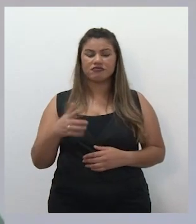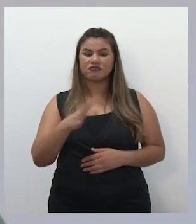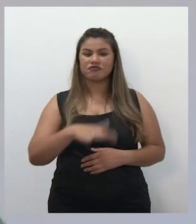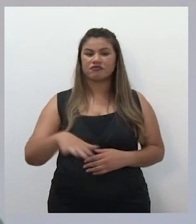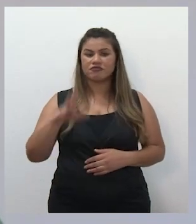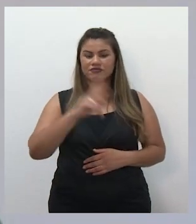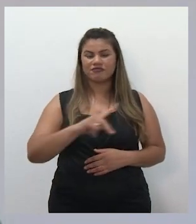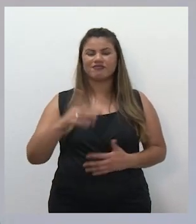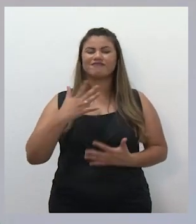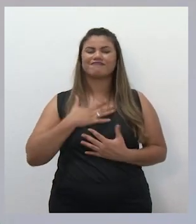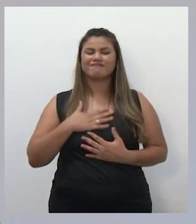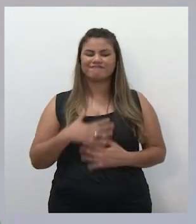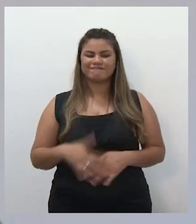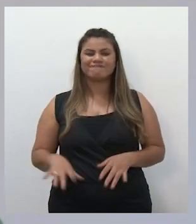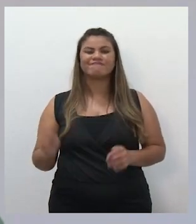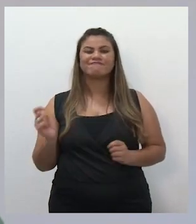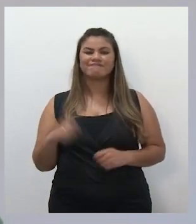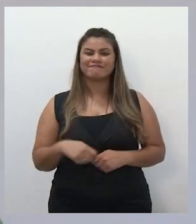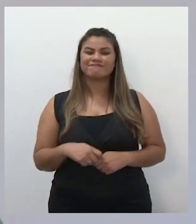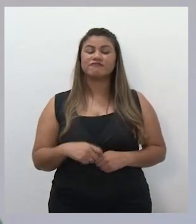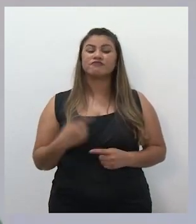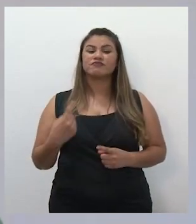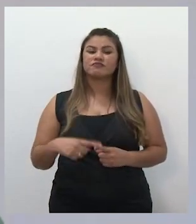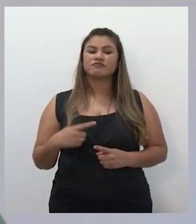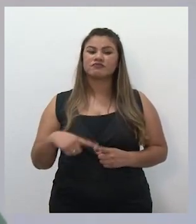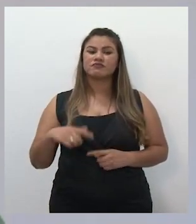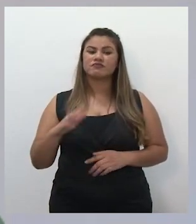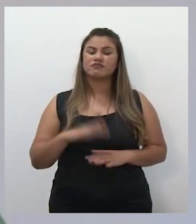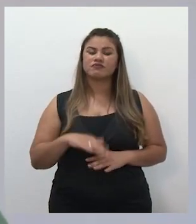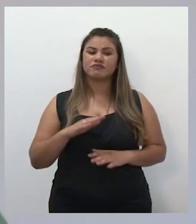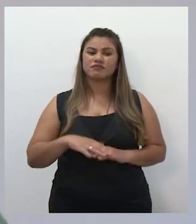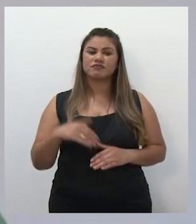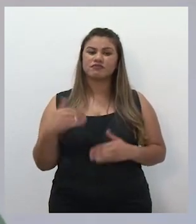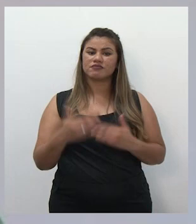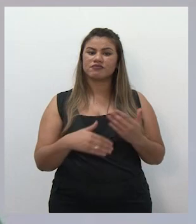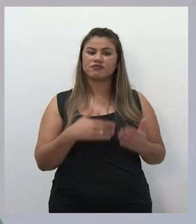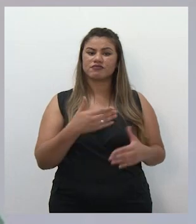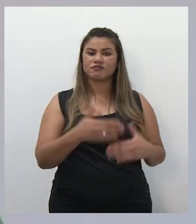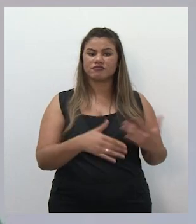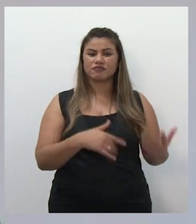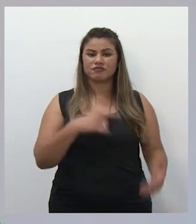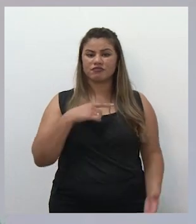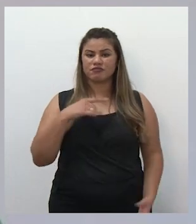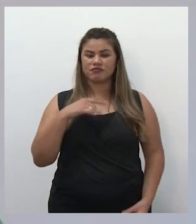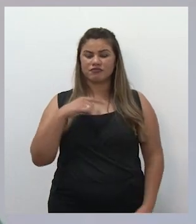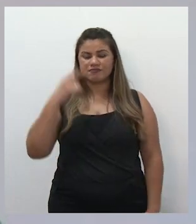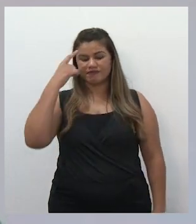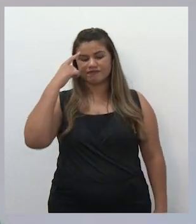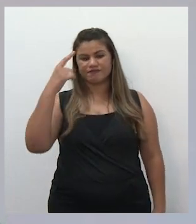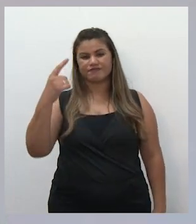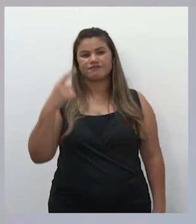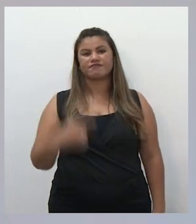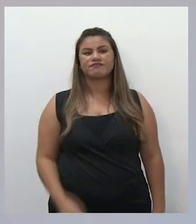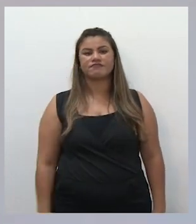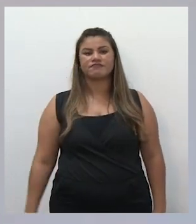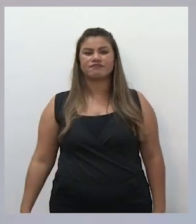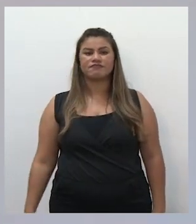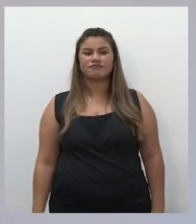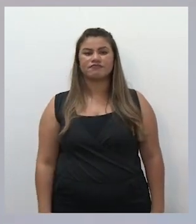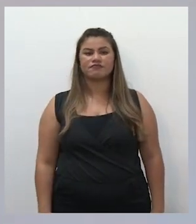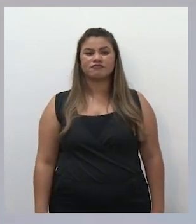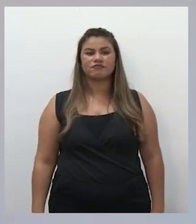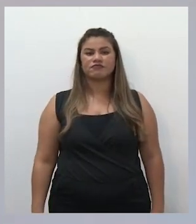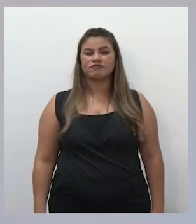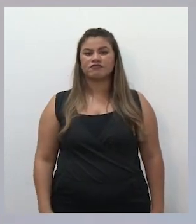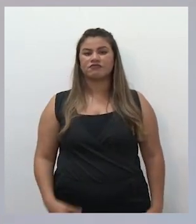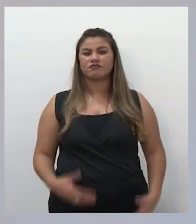ficar tranquilos que esse trabalho, essa construção foi feita alinhavando isso. Não se perder